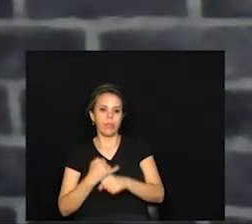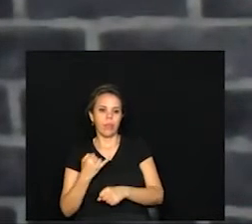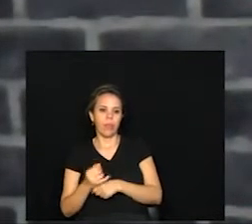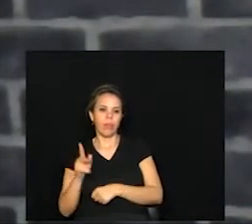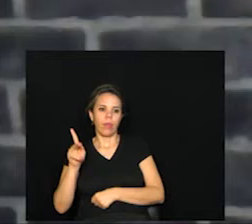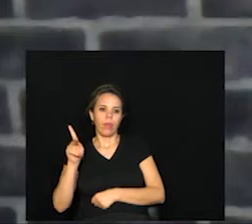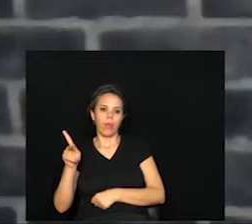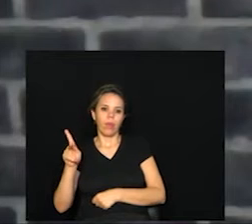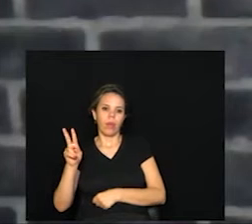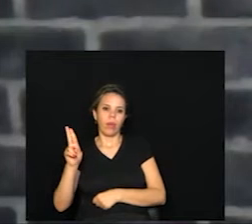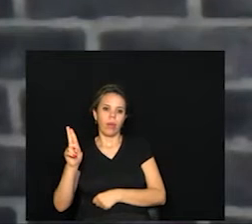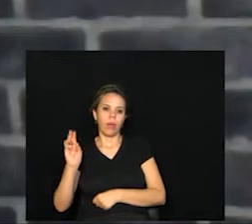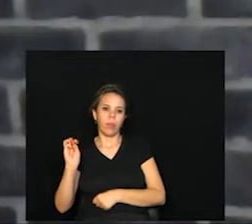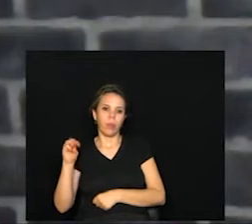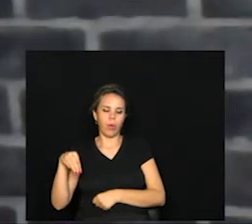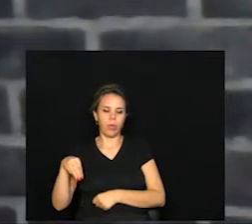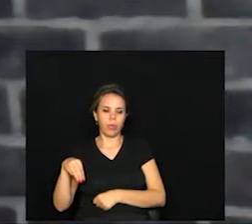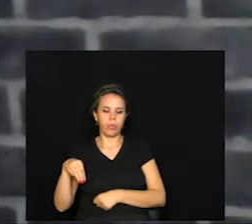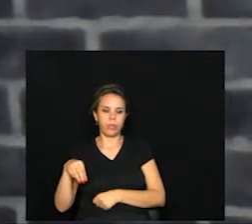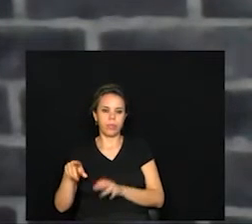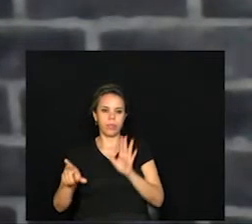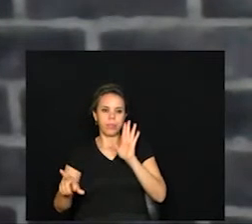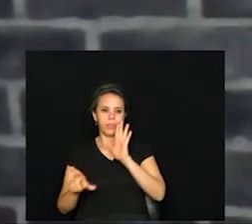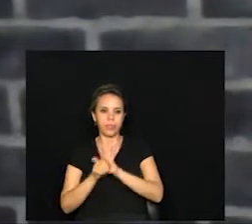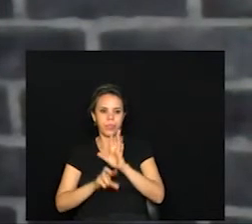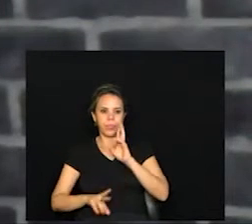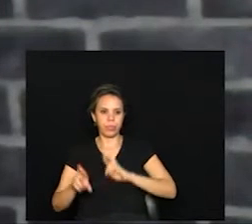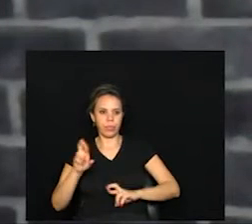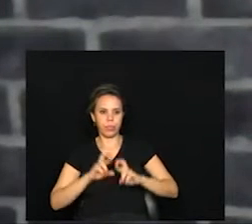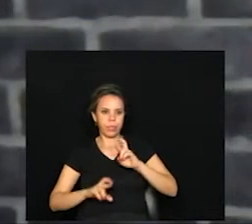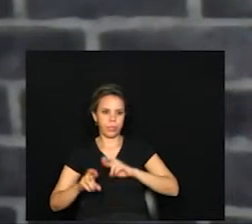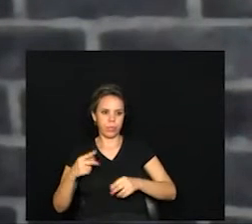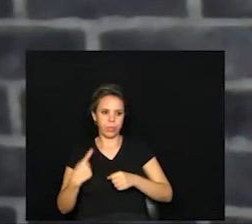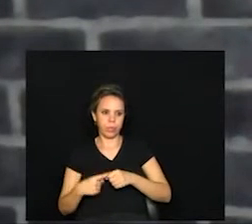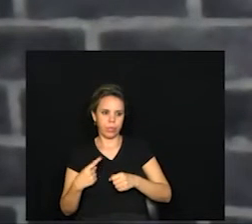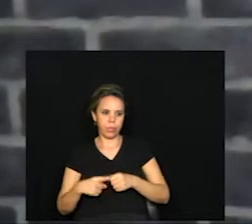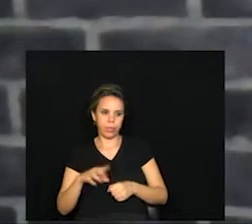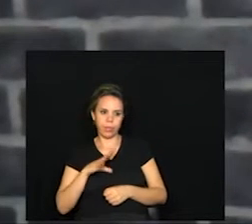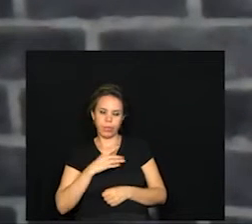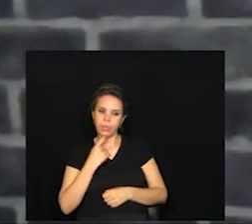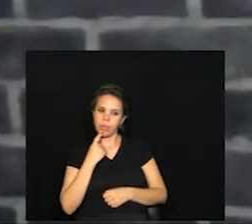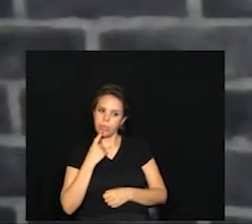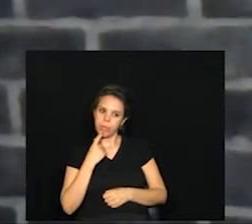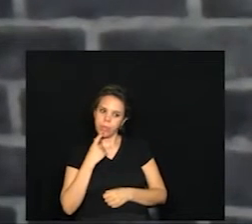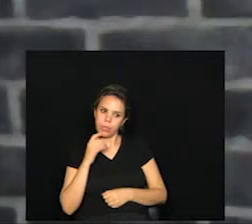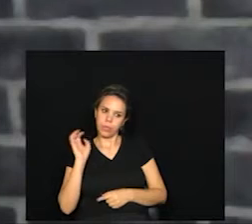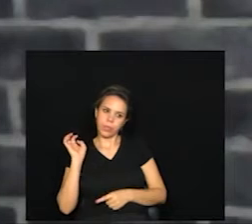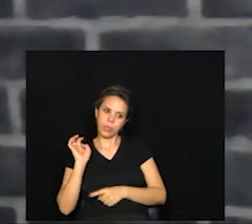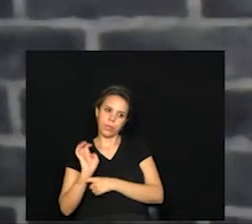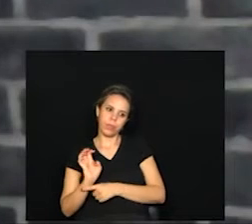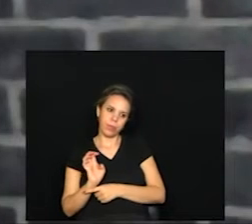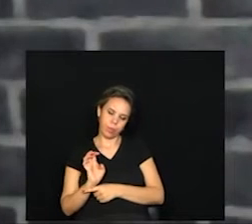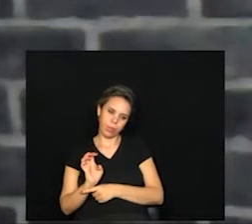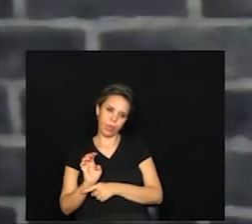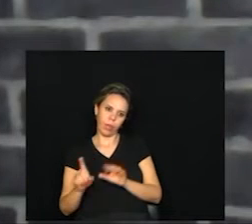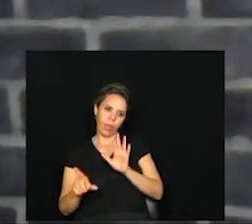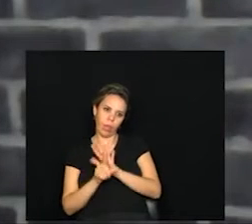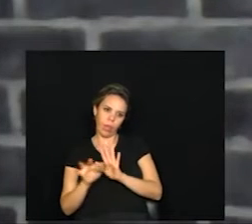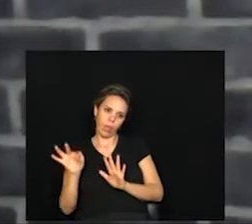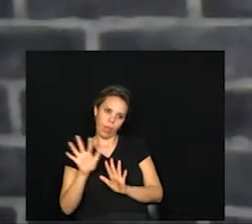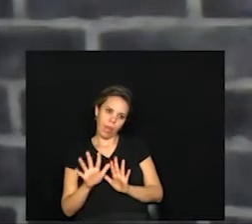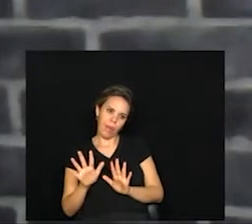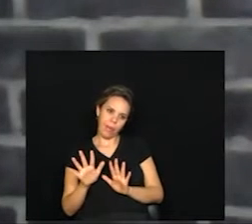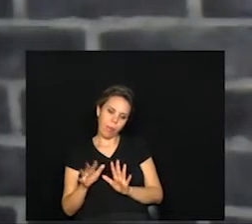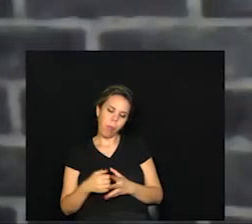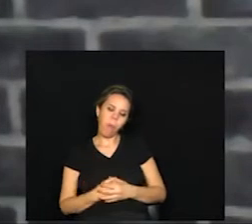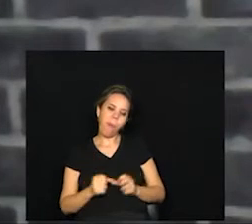Procon, nós temos as leis fiscalizadas, leis aqui do município de Campinas, lei do estado, lei federal,